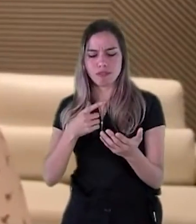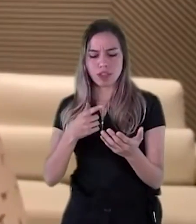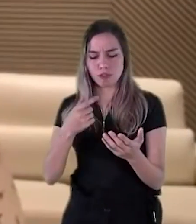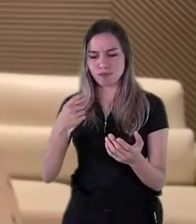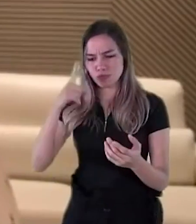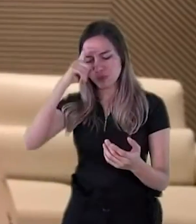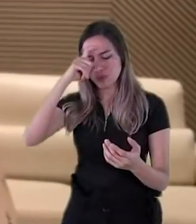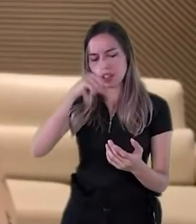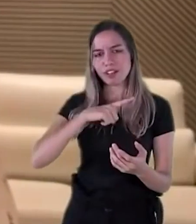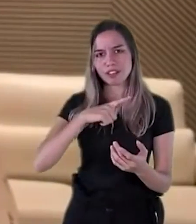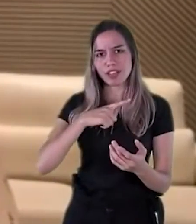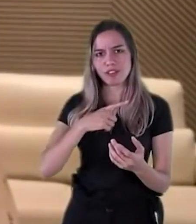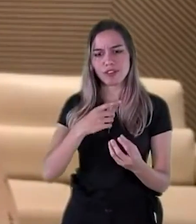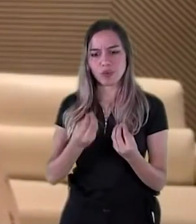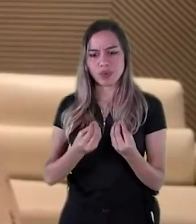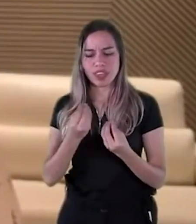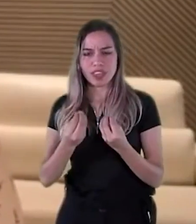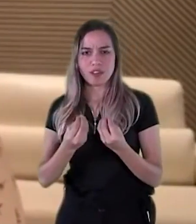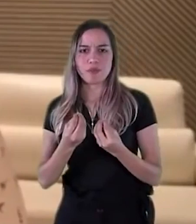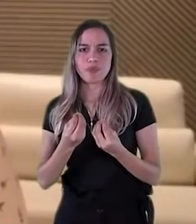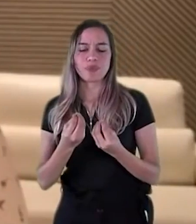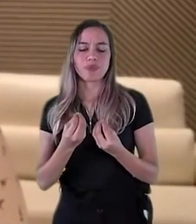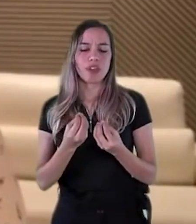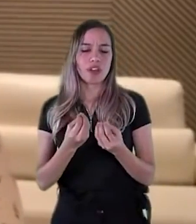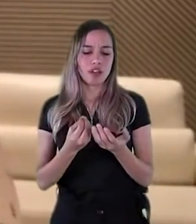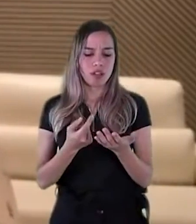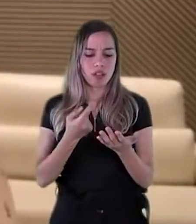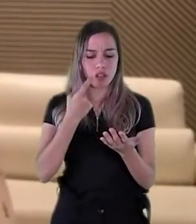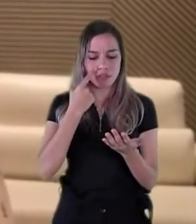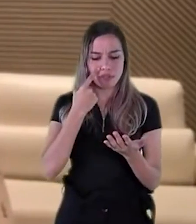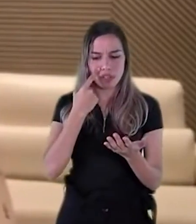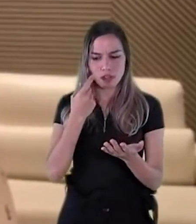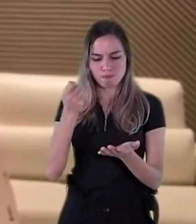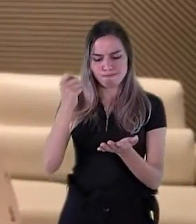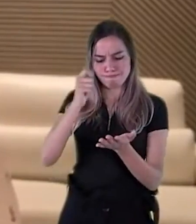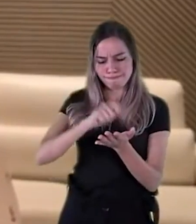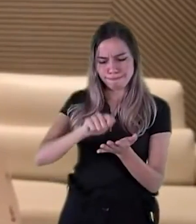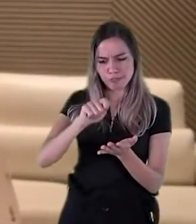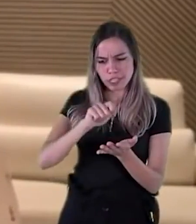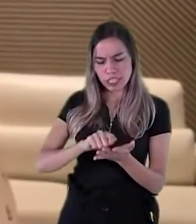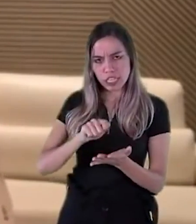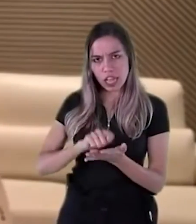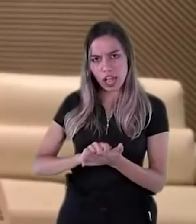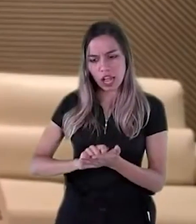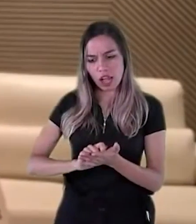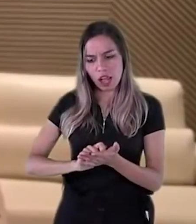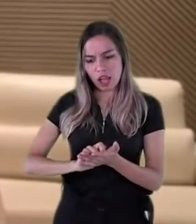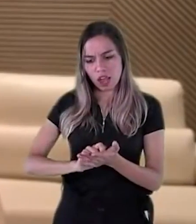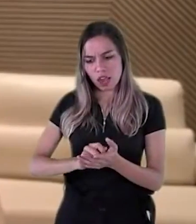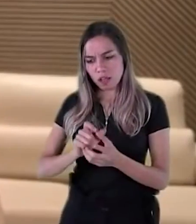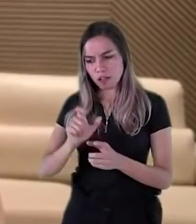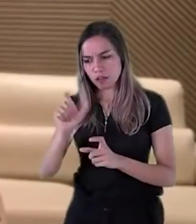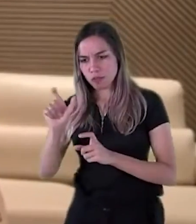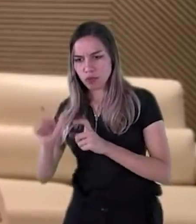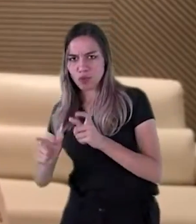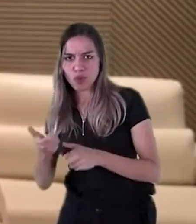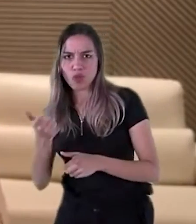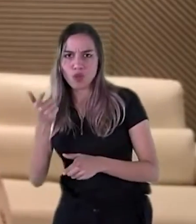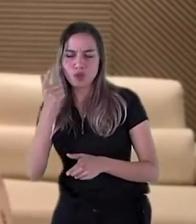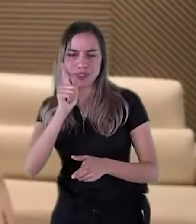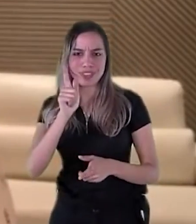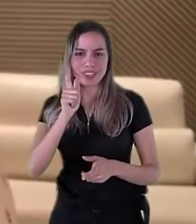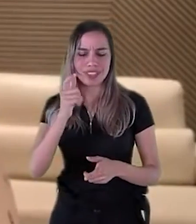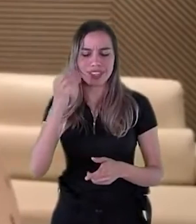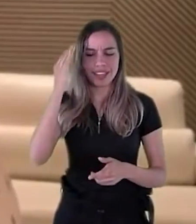esta questão que é tão espinhosa para uma linguagem que fosse palatável, né? Que de alguma forma a gente quisesse saborear